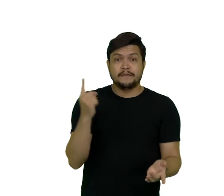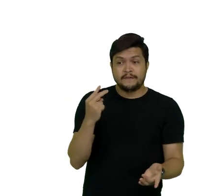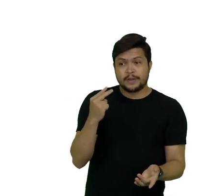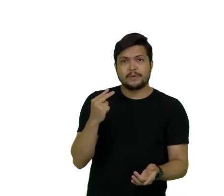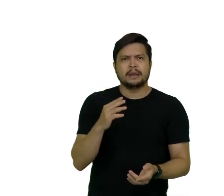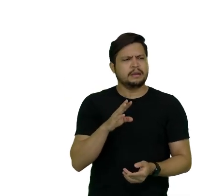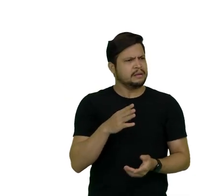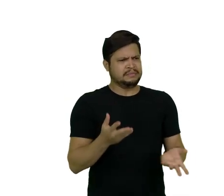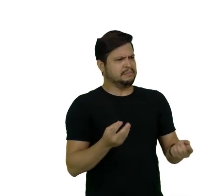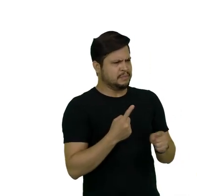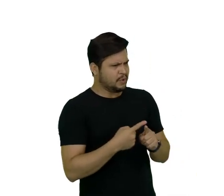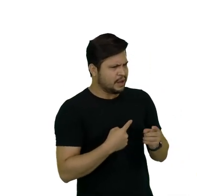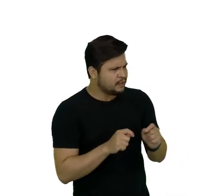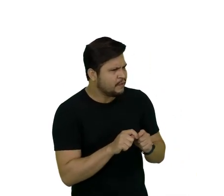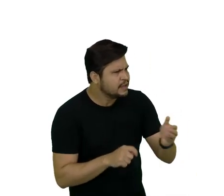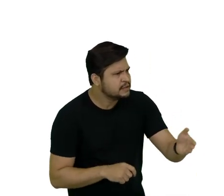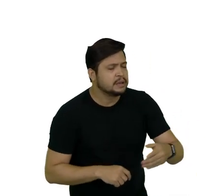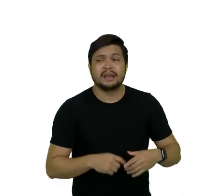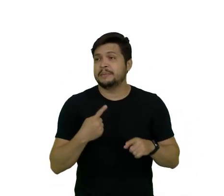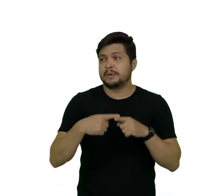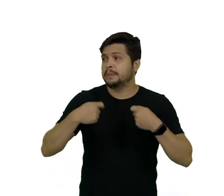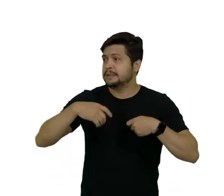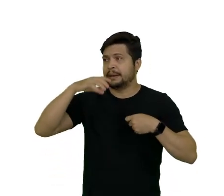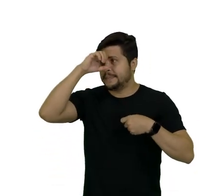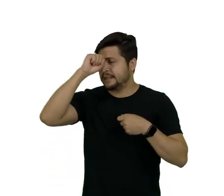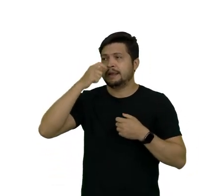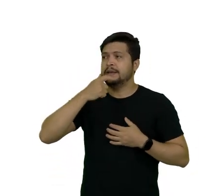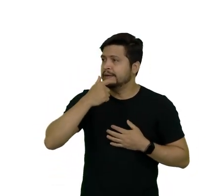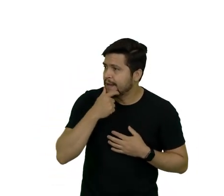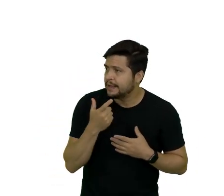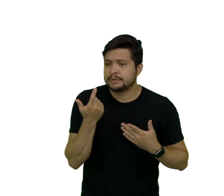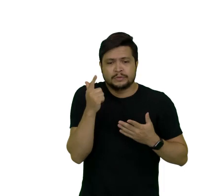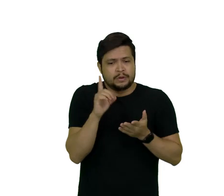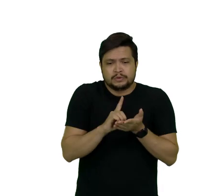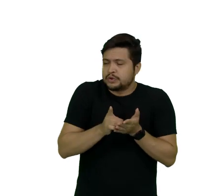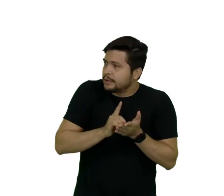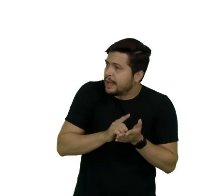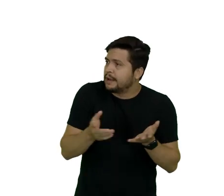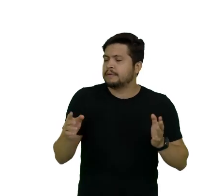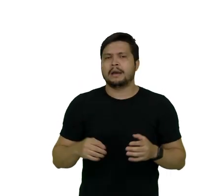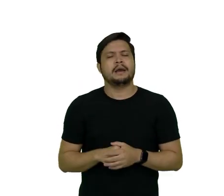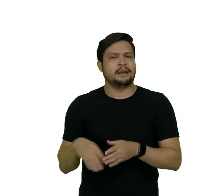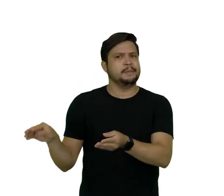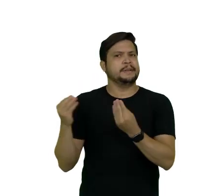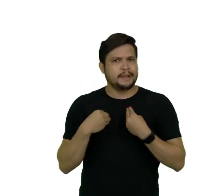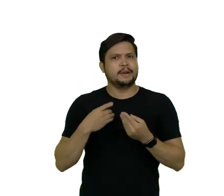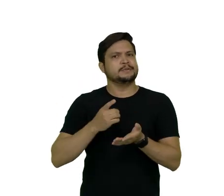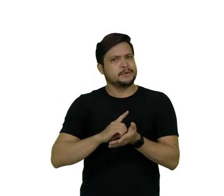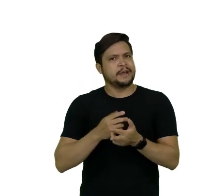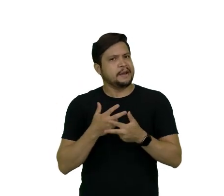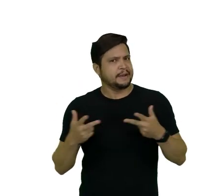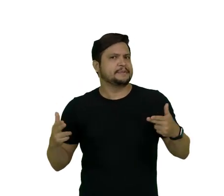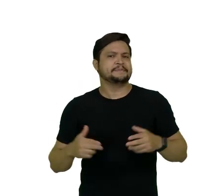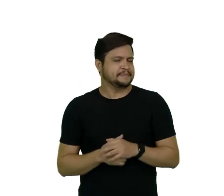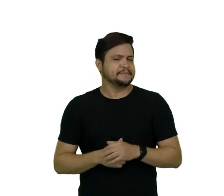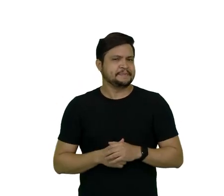deu coisa e tal, mas era assim. E eles cobravam muito da gente. O professor de Coelho dava aula num livro em francês. Por